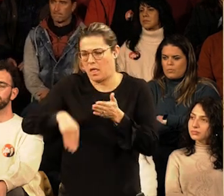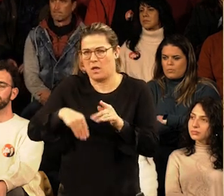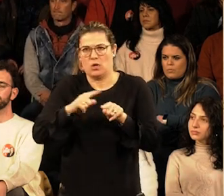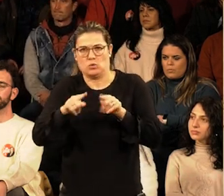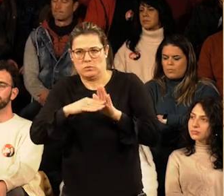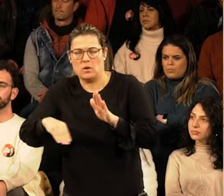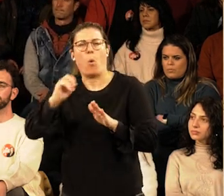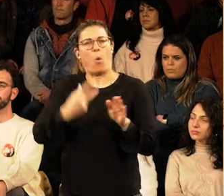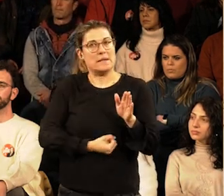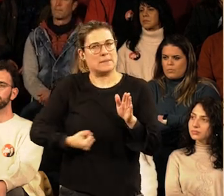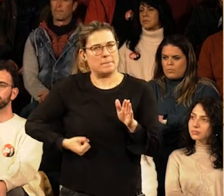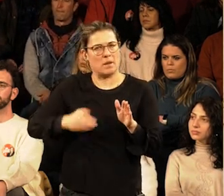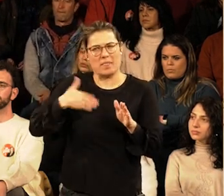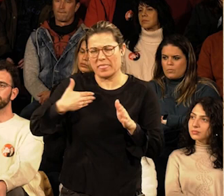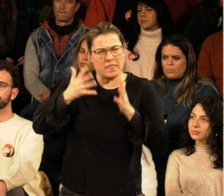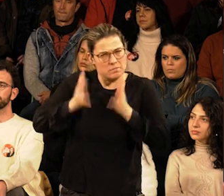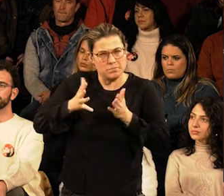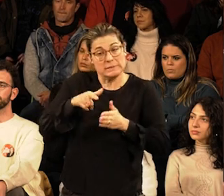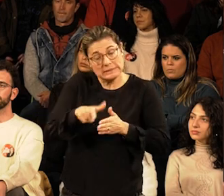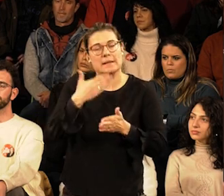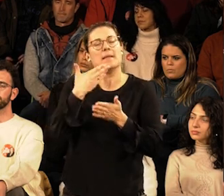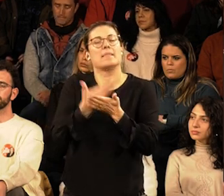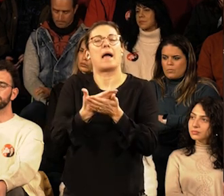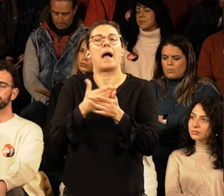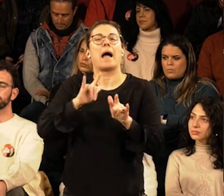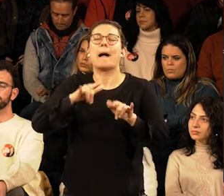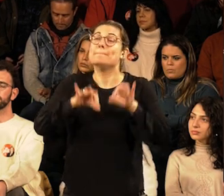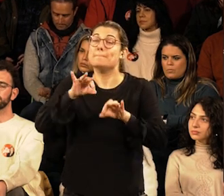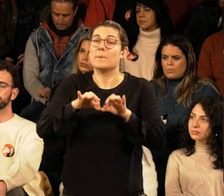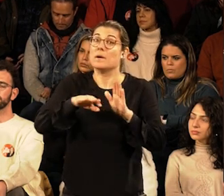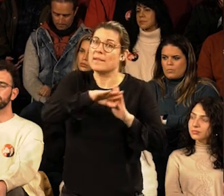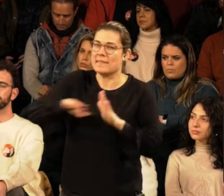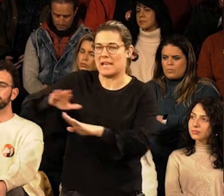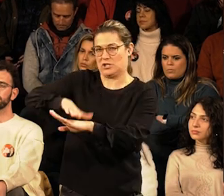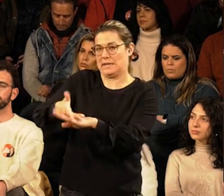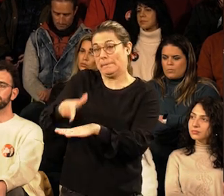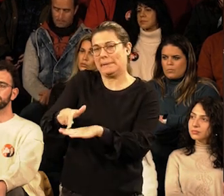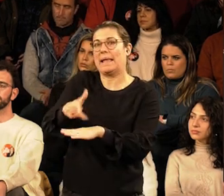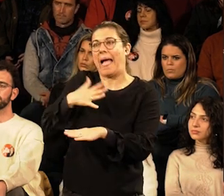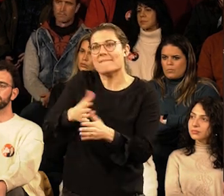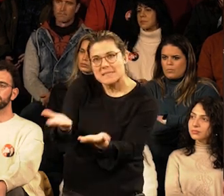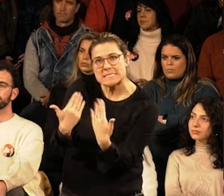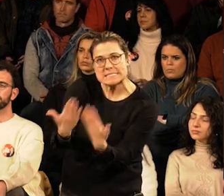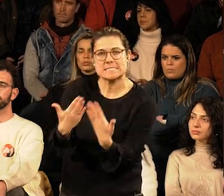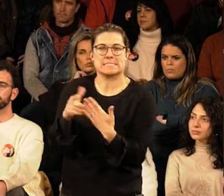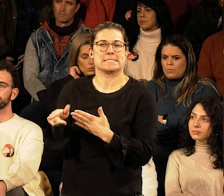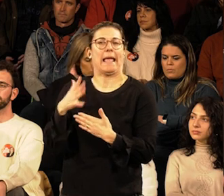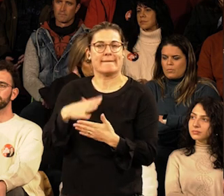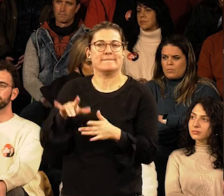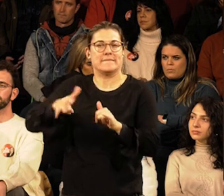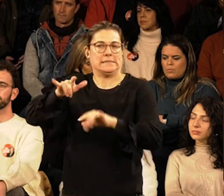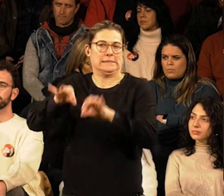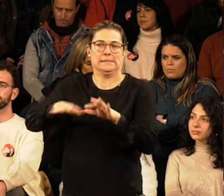desemprego é isso que alimenta a manipulação da Extrema direita e é isso que tem sido